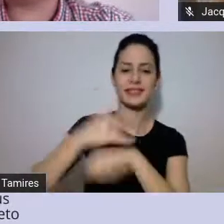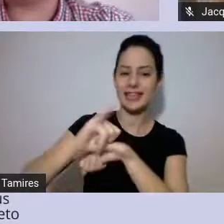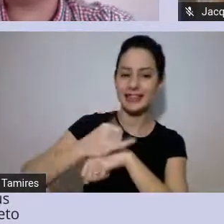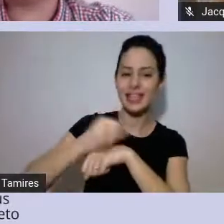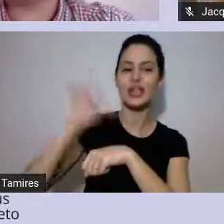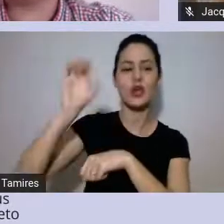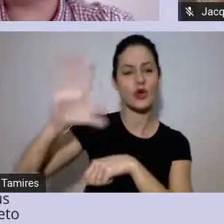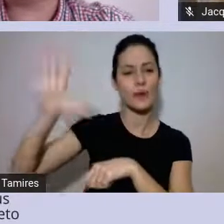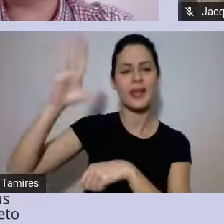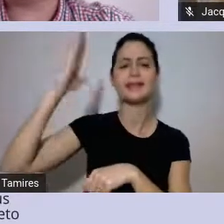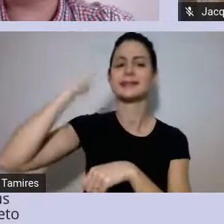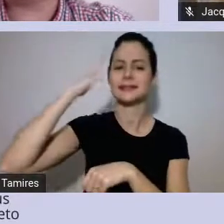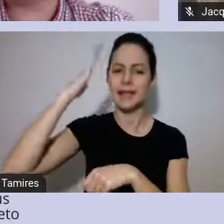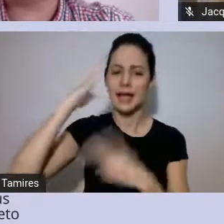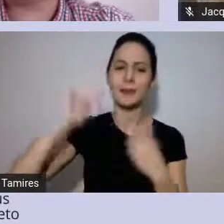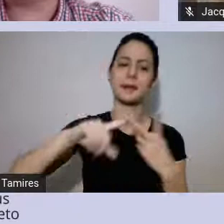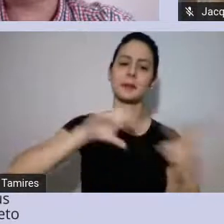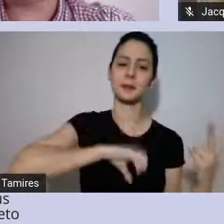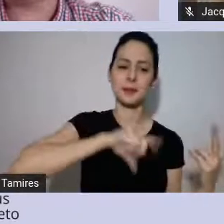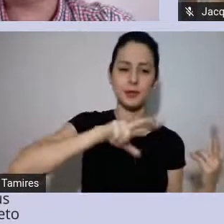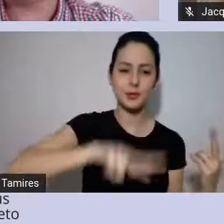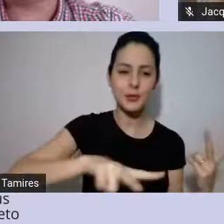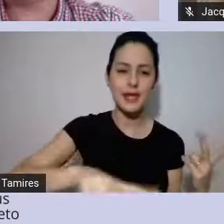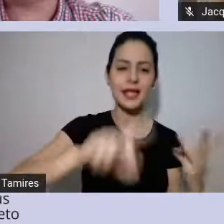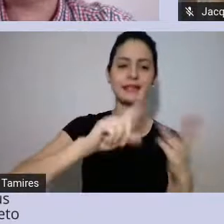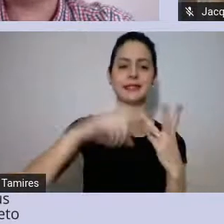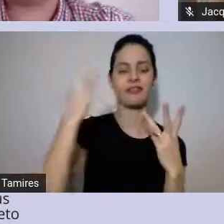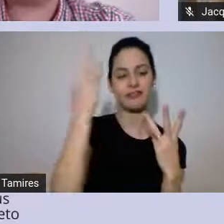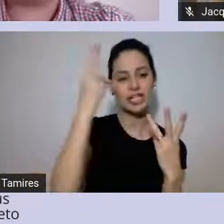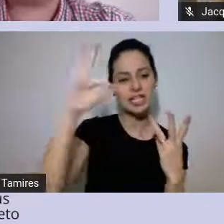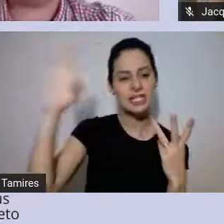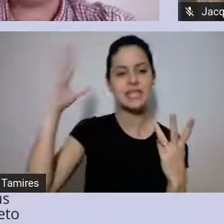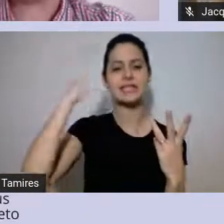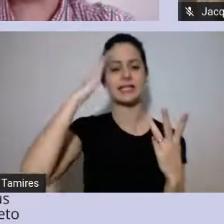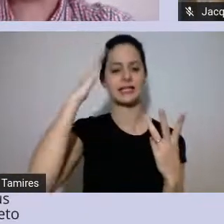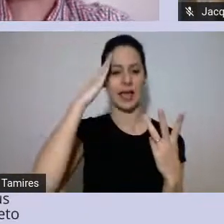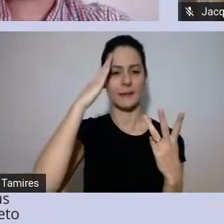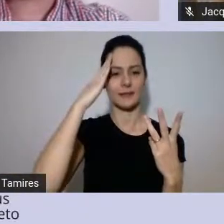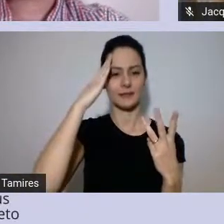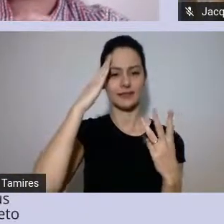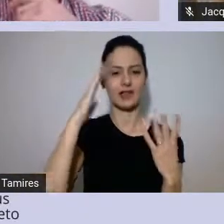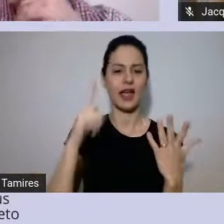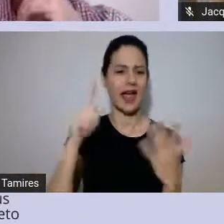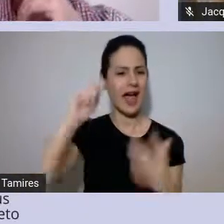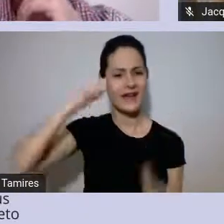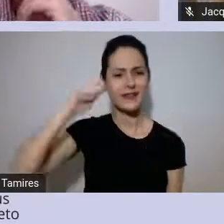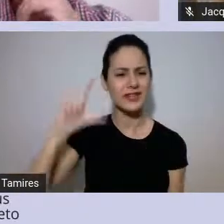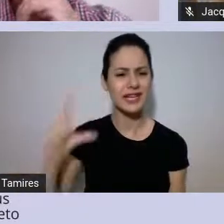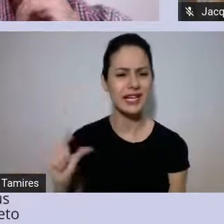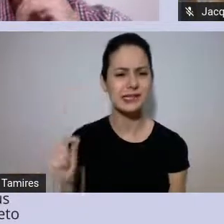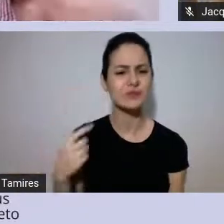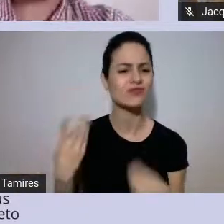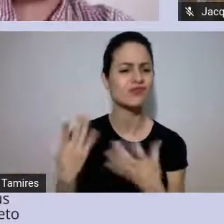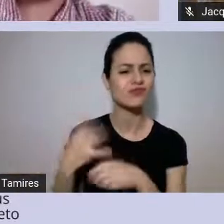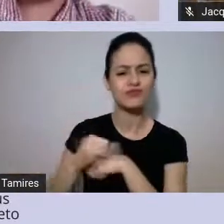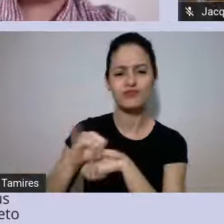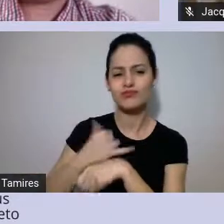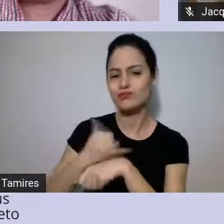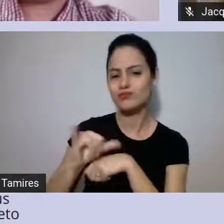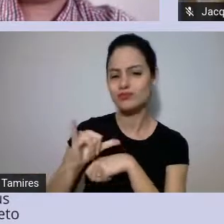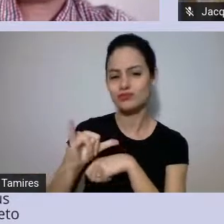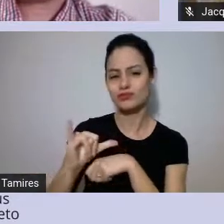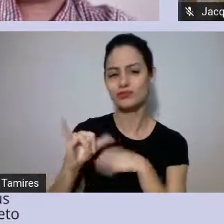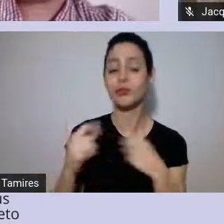a técnica portuguesa, a técnica francesa. E quando a gente fala de África, a gente não fala, por exemplo,